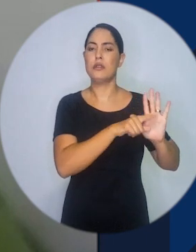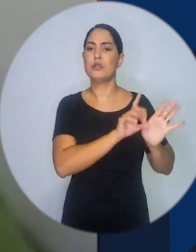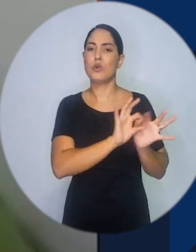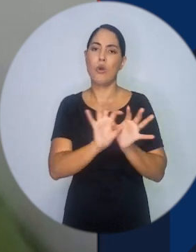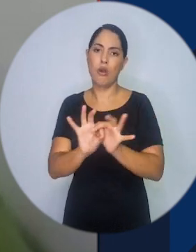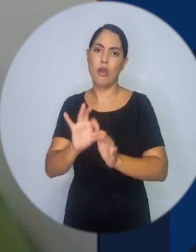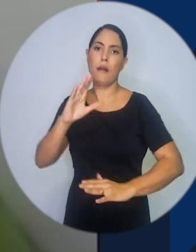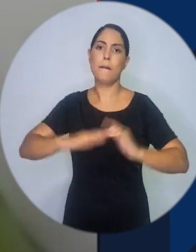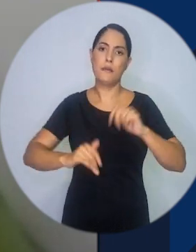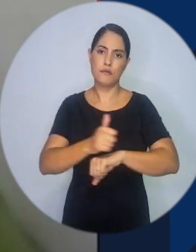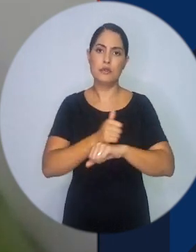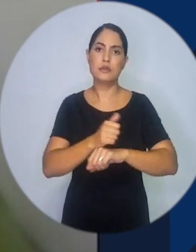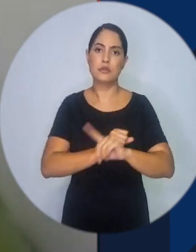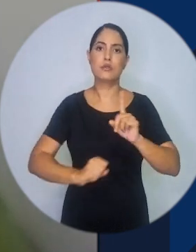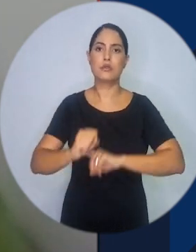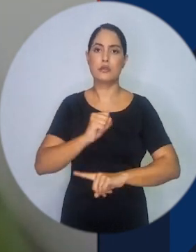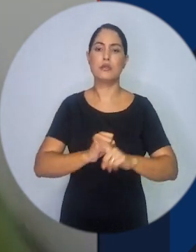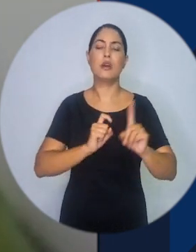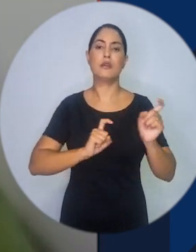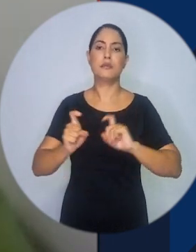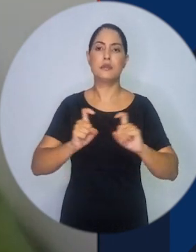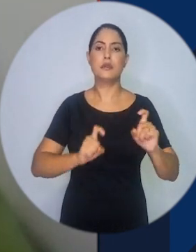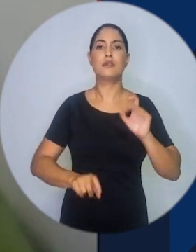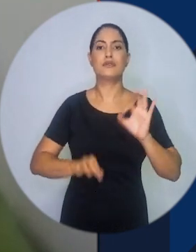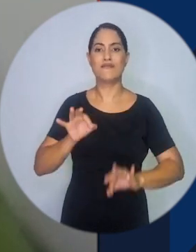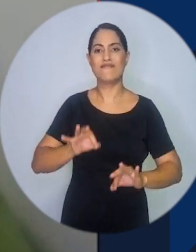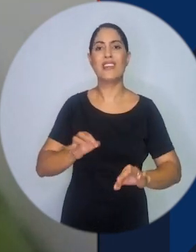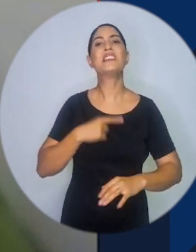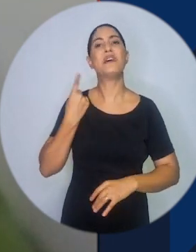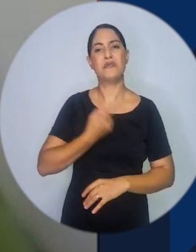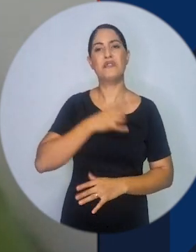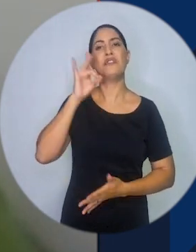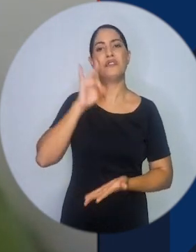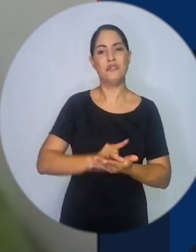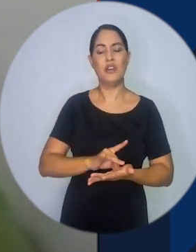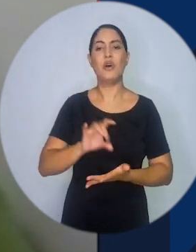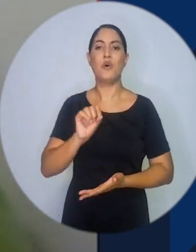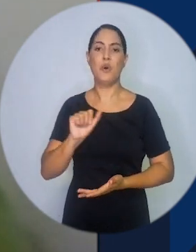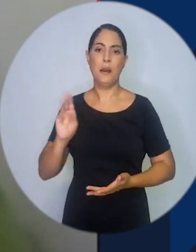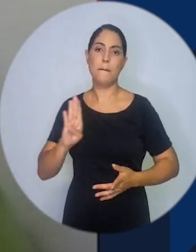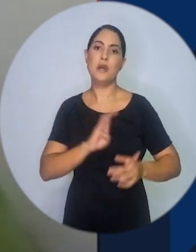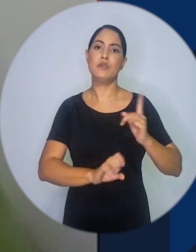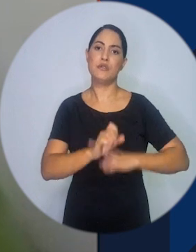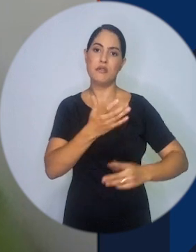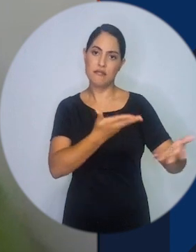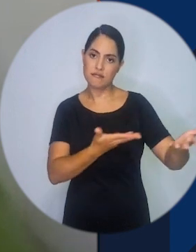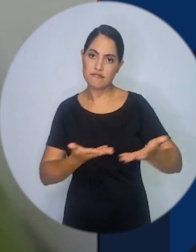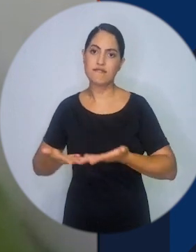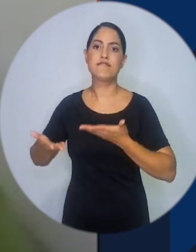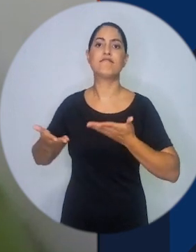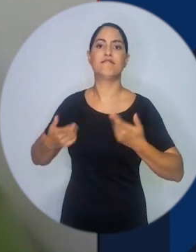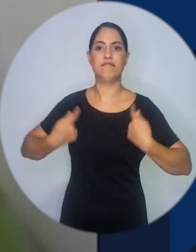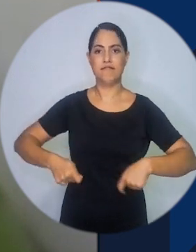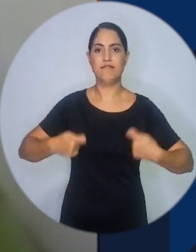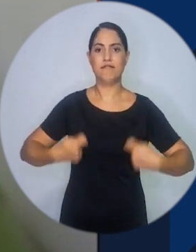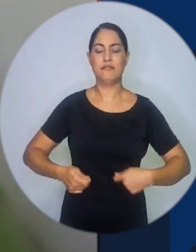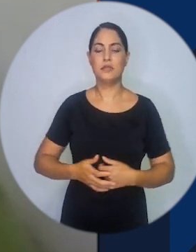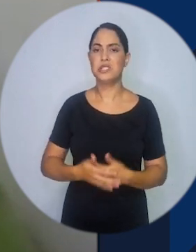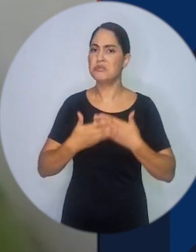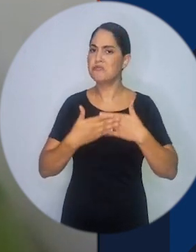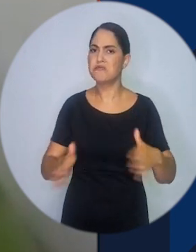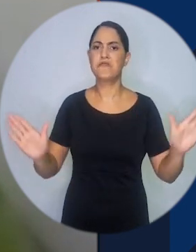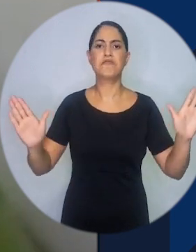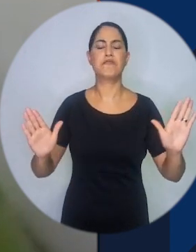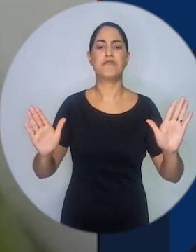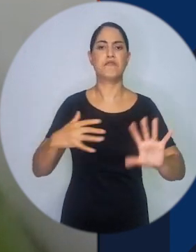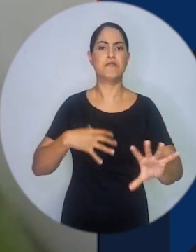uma profissão que é essencial à administração da justiça, a gente tem uma OAB que precisa receber a sociedade, uma OAB que precisa estar sempre de